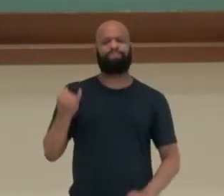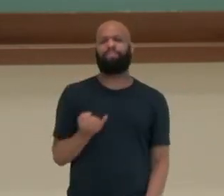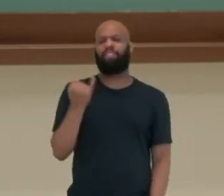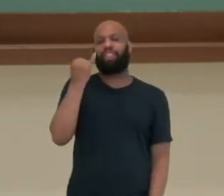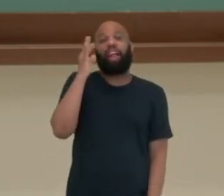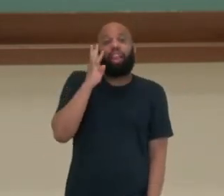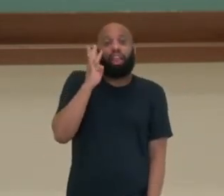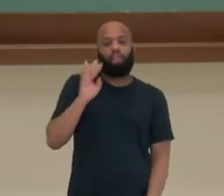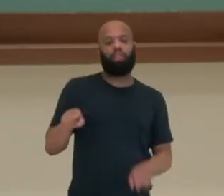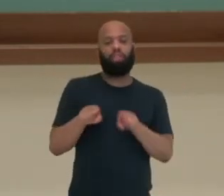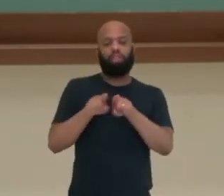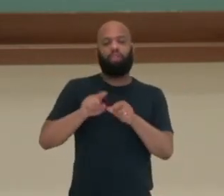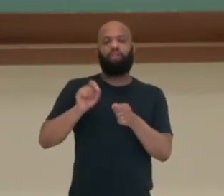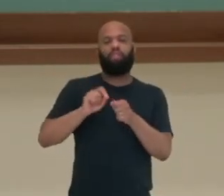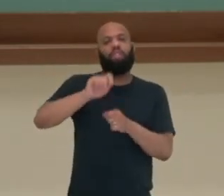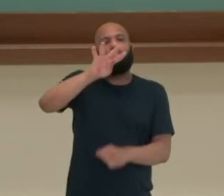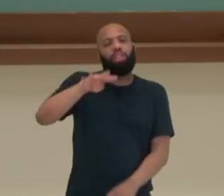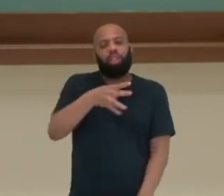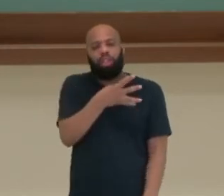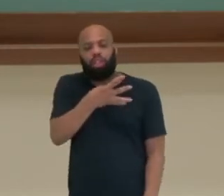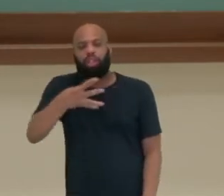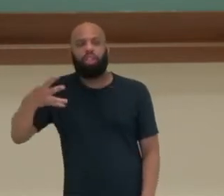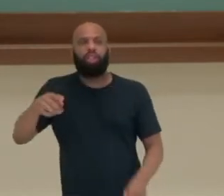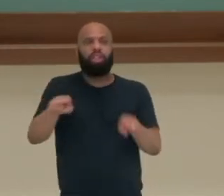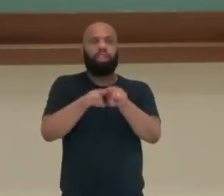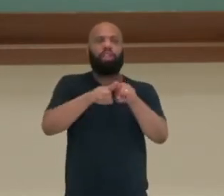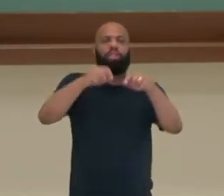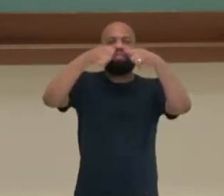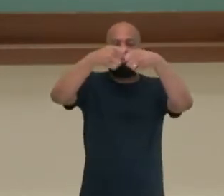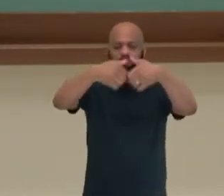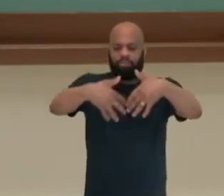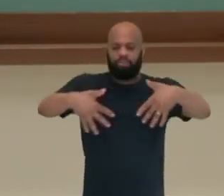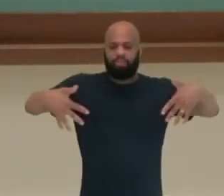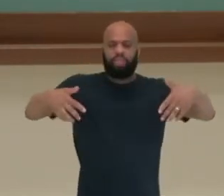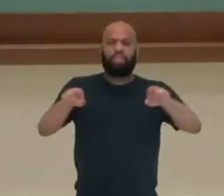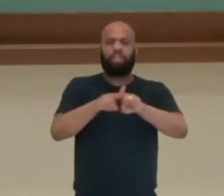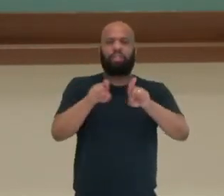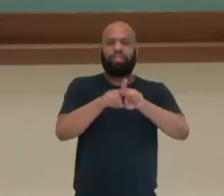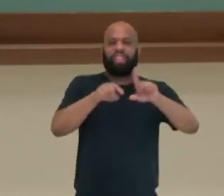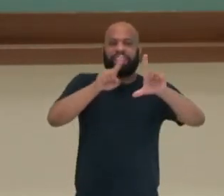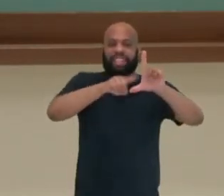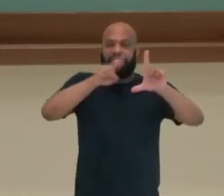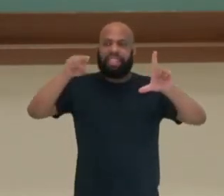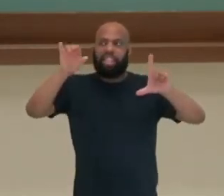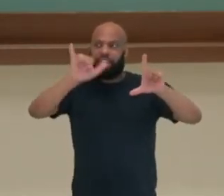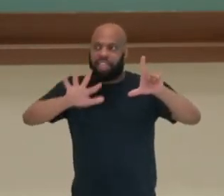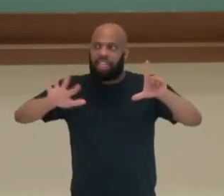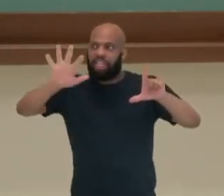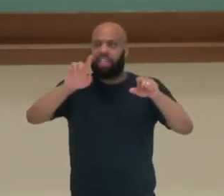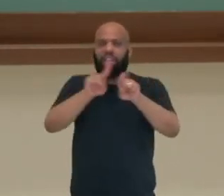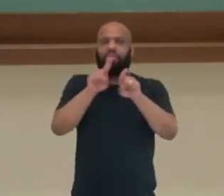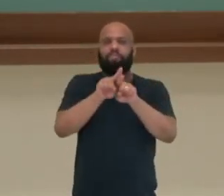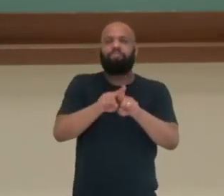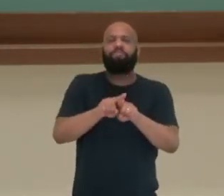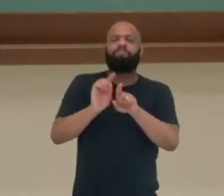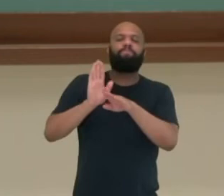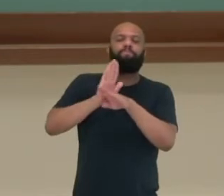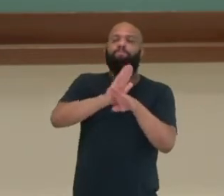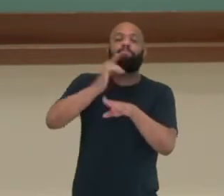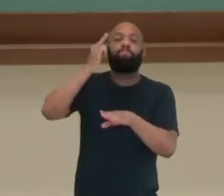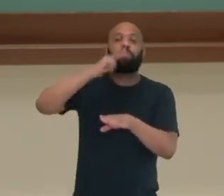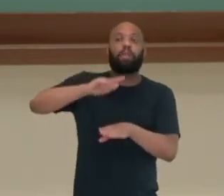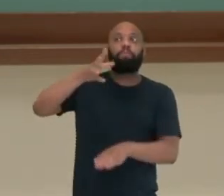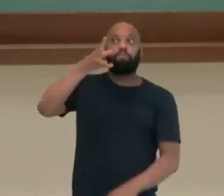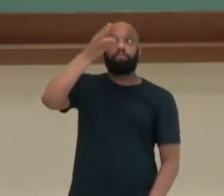gente montar tabelas, mapas mentais, infográficos. Isso nos ajuda a memorizar melhor